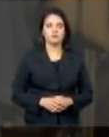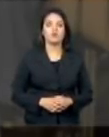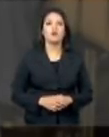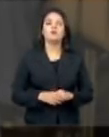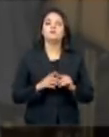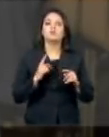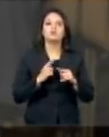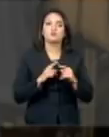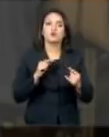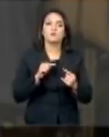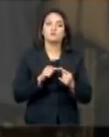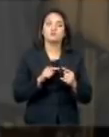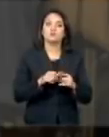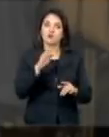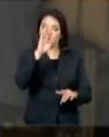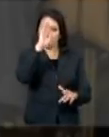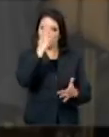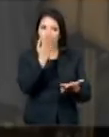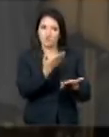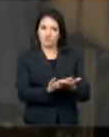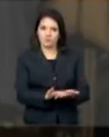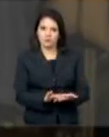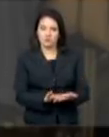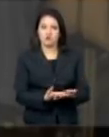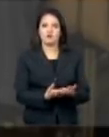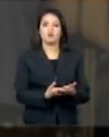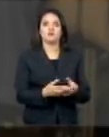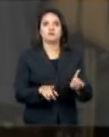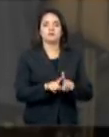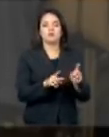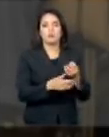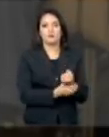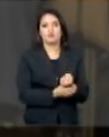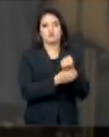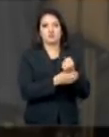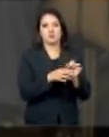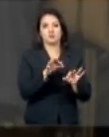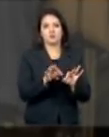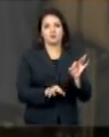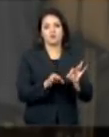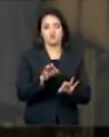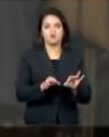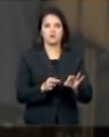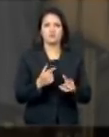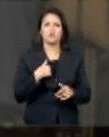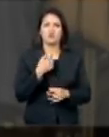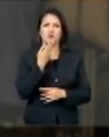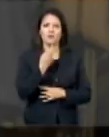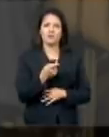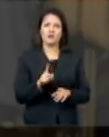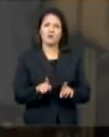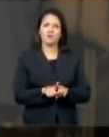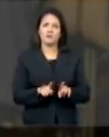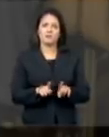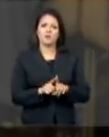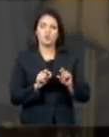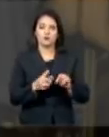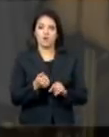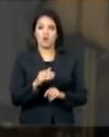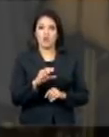na boa fé e da paz jurídica e aqui refiro deste acórdão